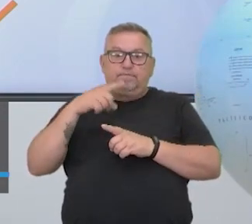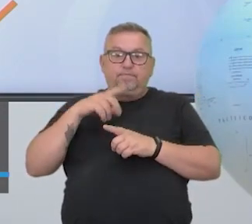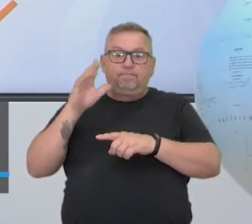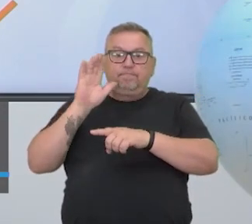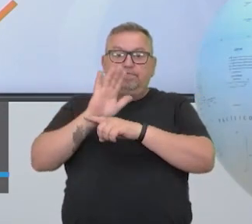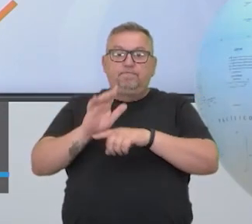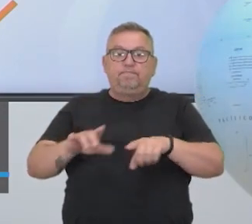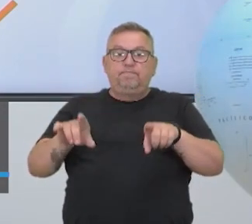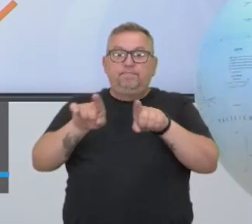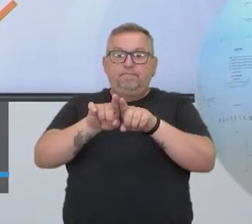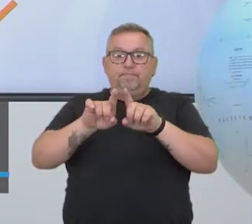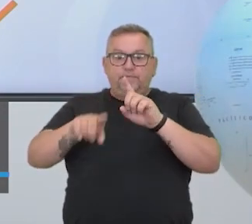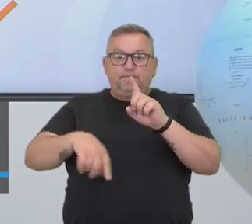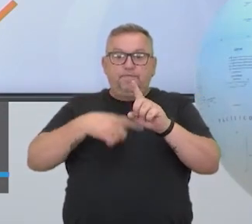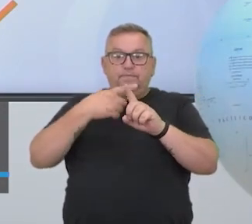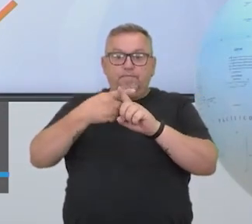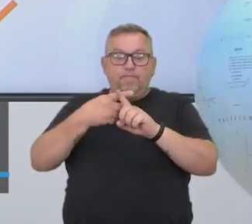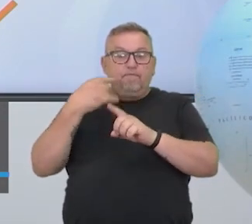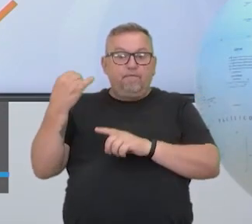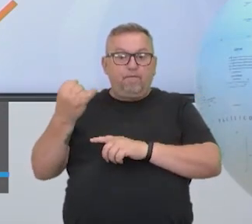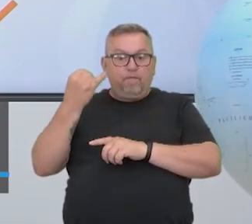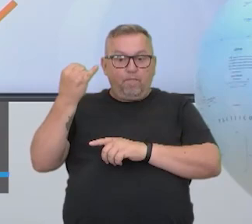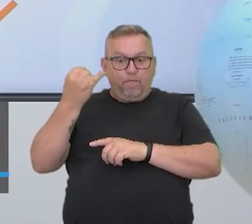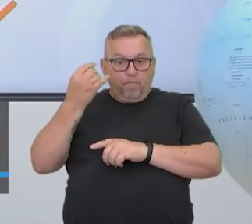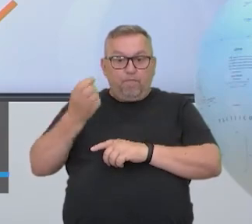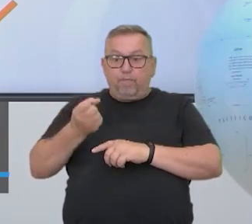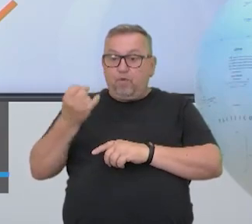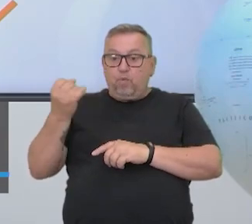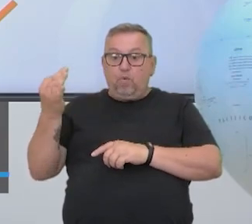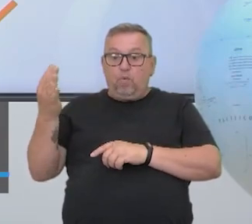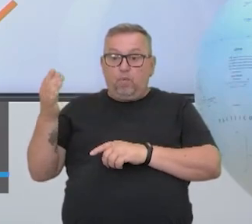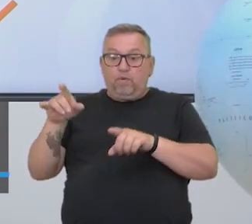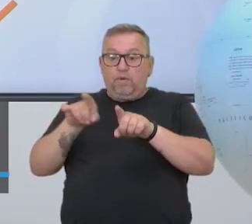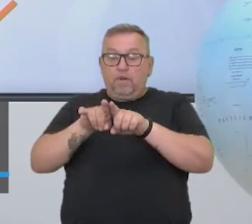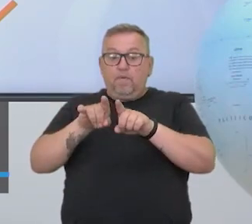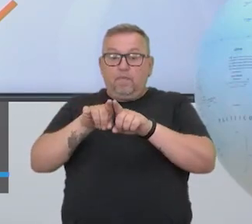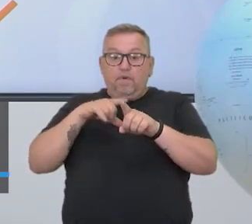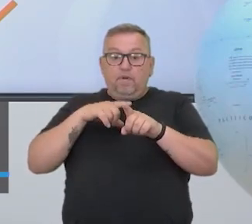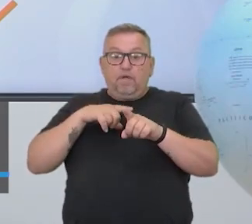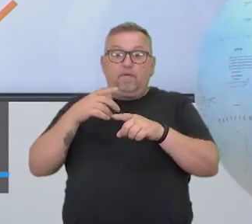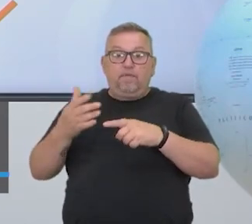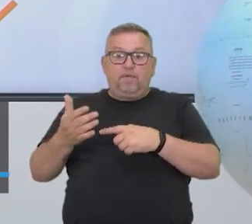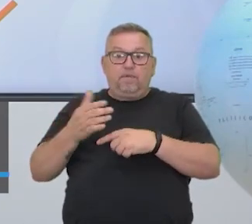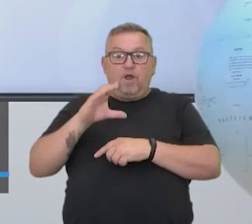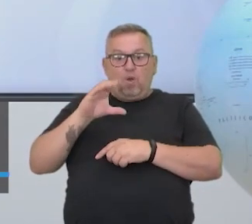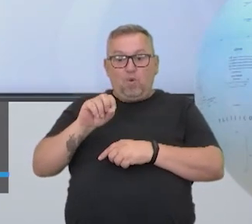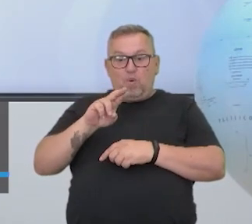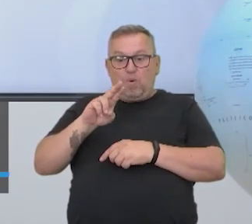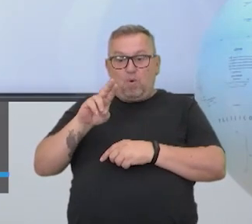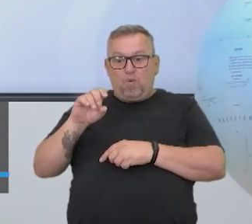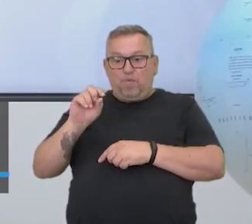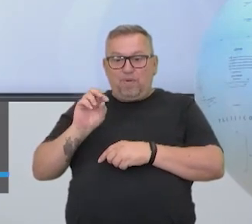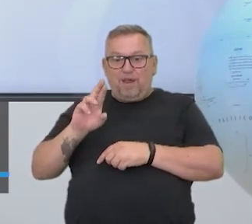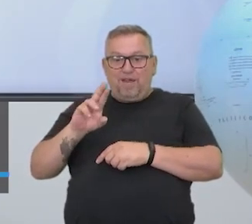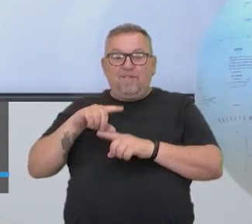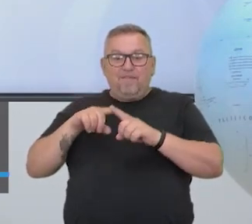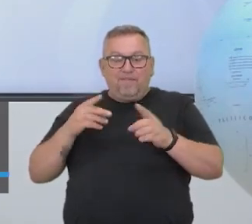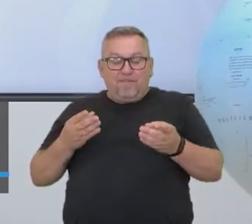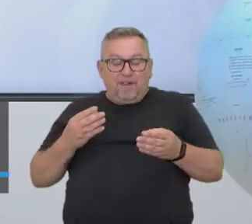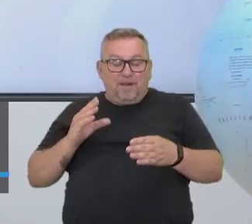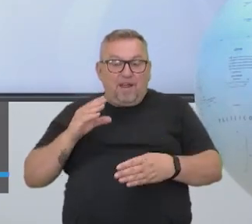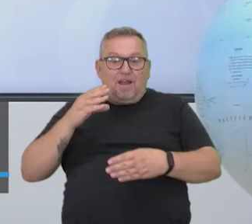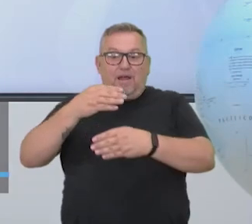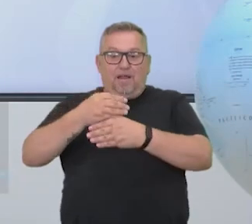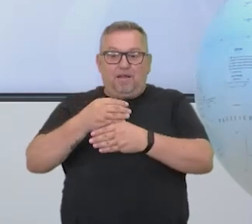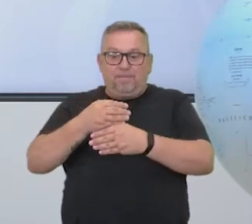contribuição também é tão importante quanto e vem a corroborar. Olha que interessante. Bom, as habilidades